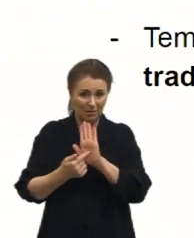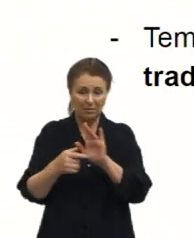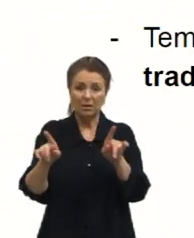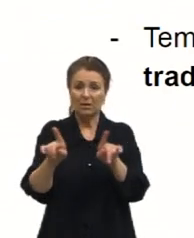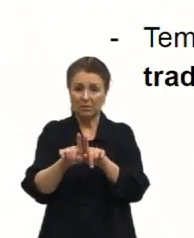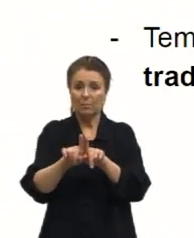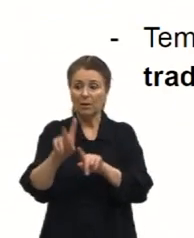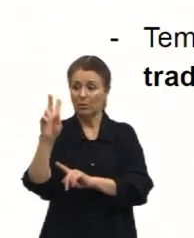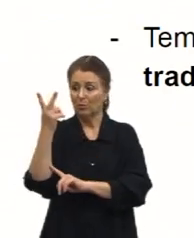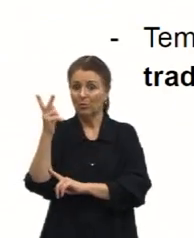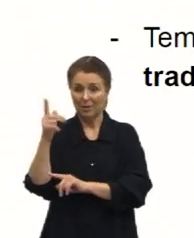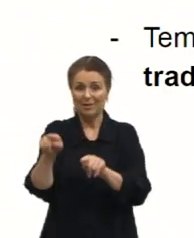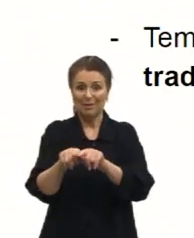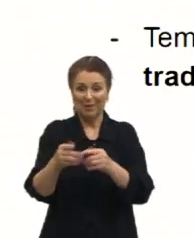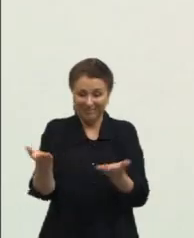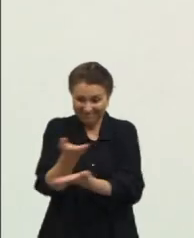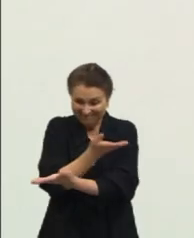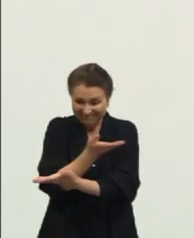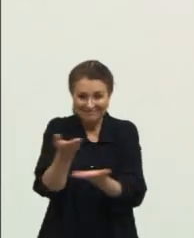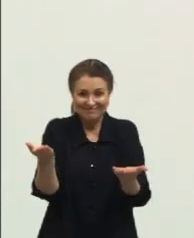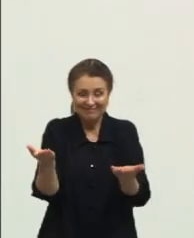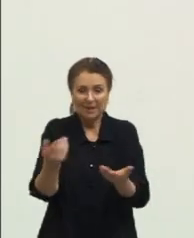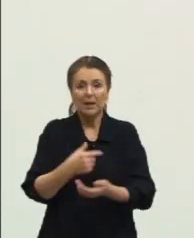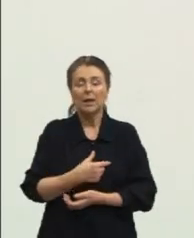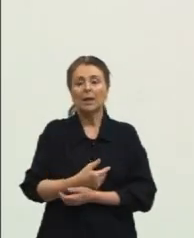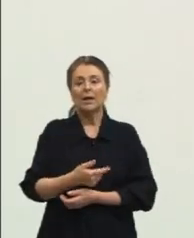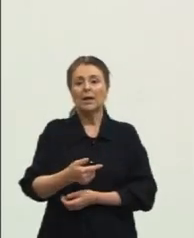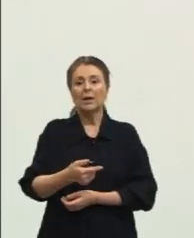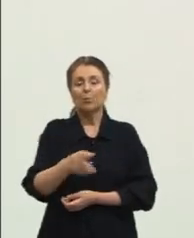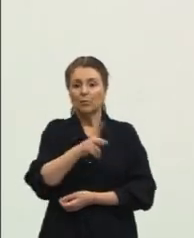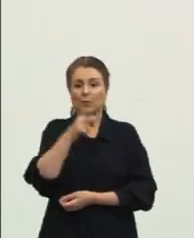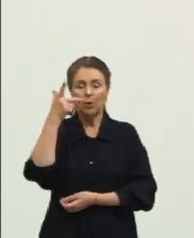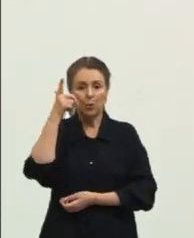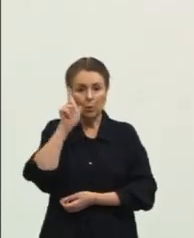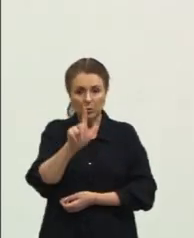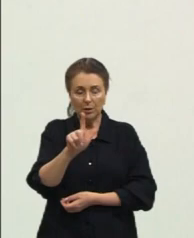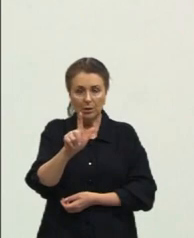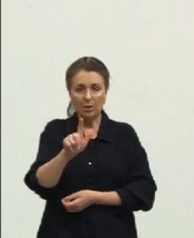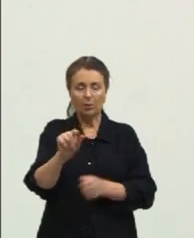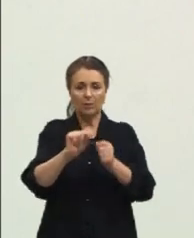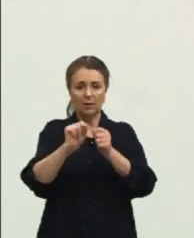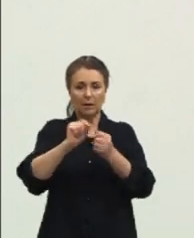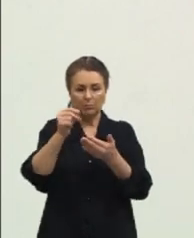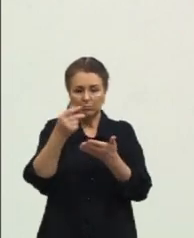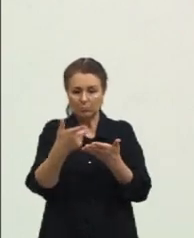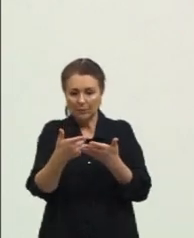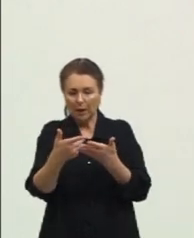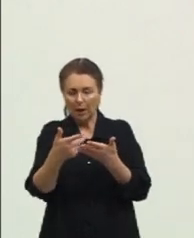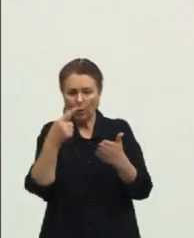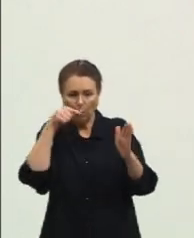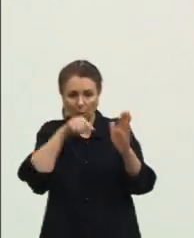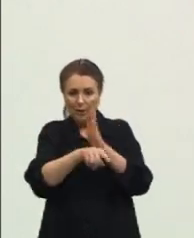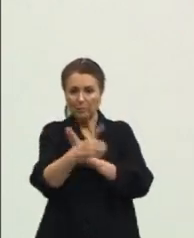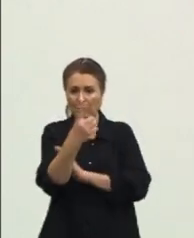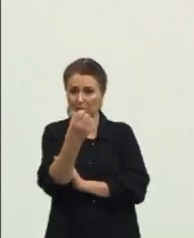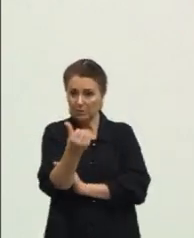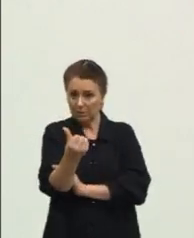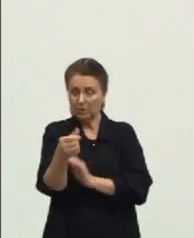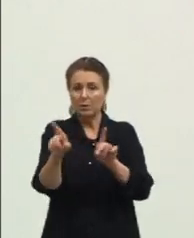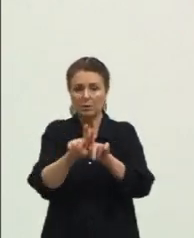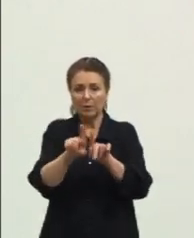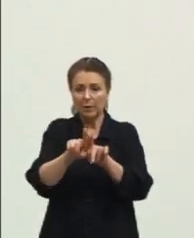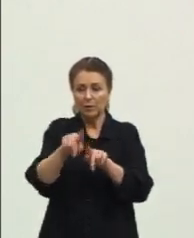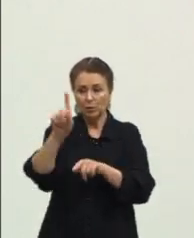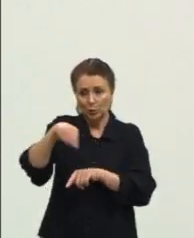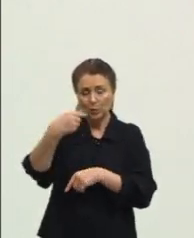apareceram história então ao todo que eu consegui mapear foram 16 inclusive questões fora da prova de